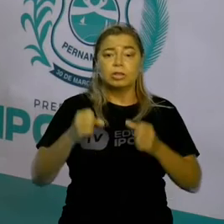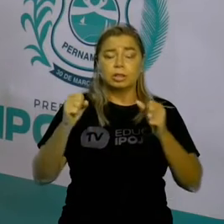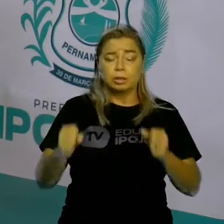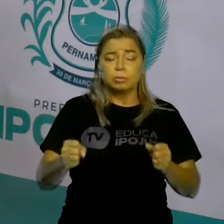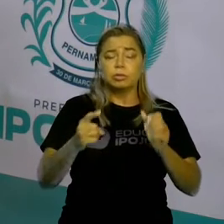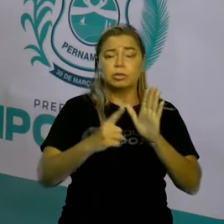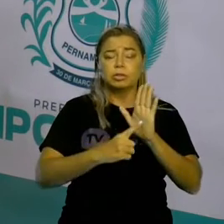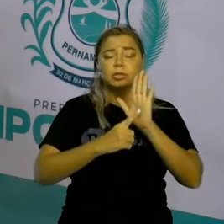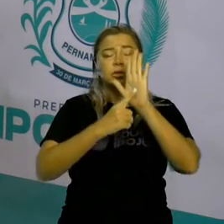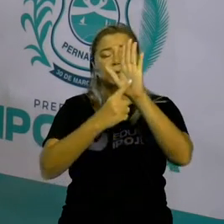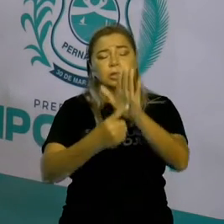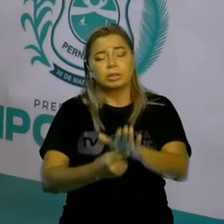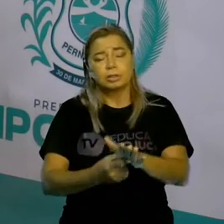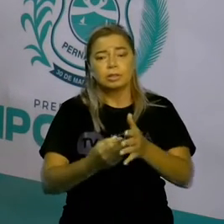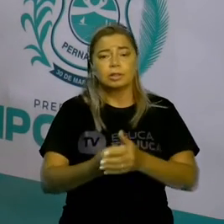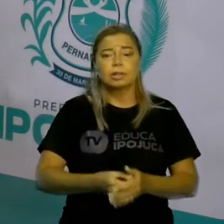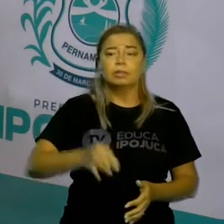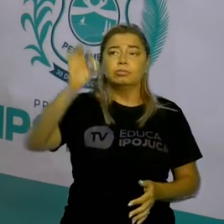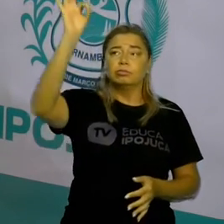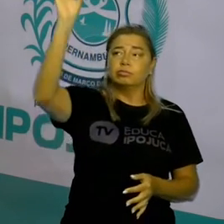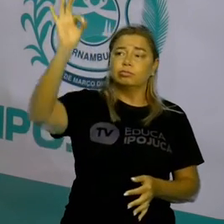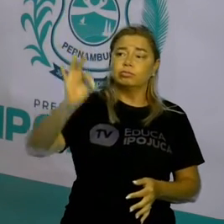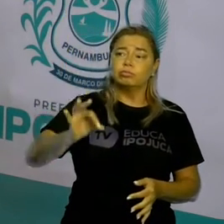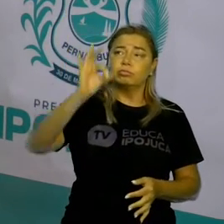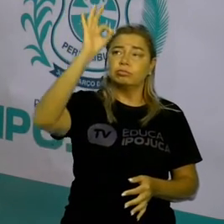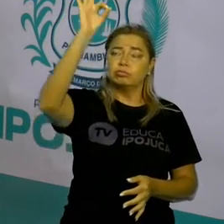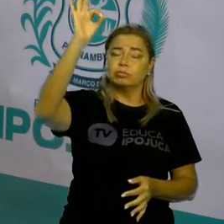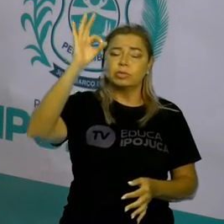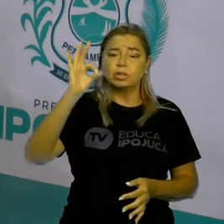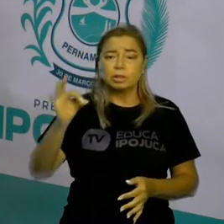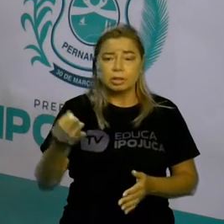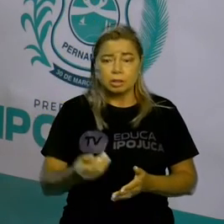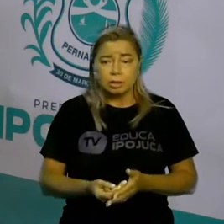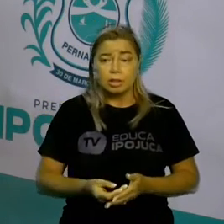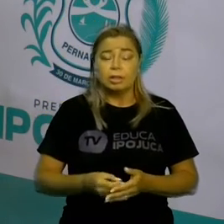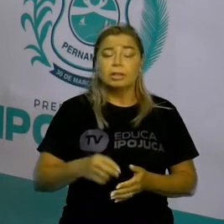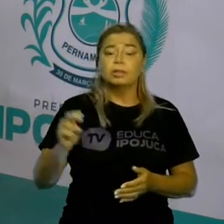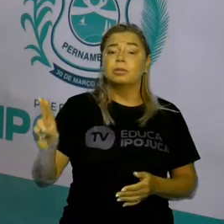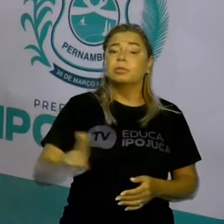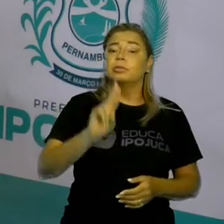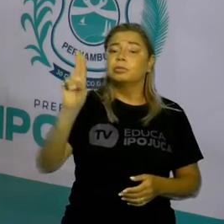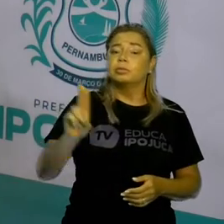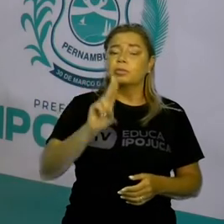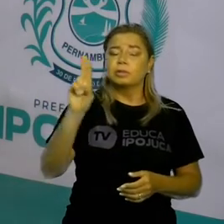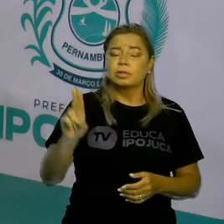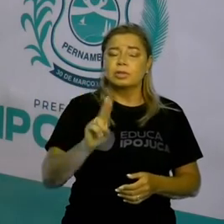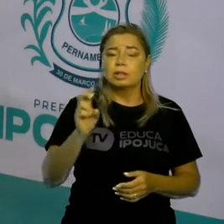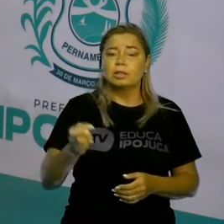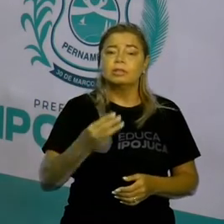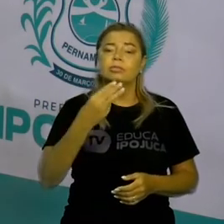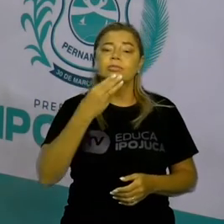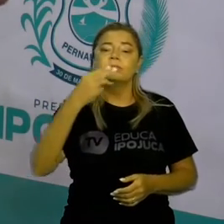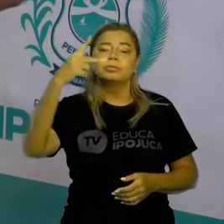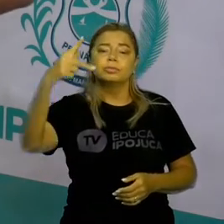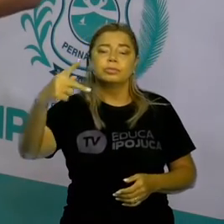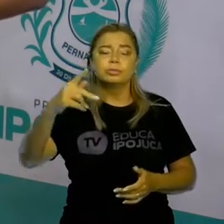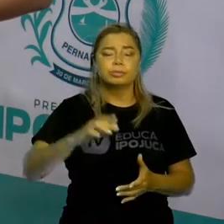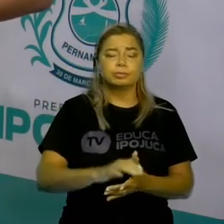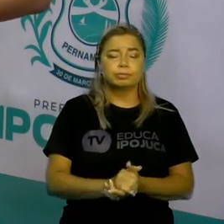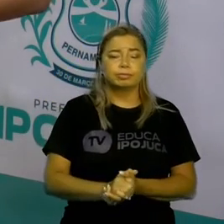como uma porcentagem. E essa é a forma mais comum de se representar uma probabilidade. Tá certo?